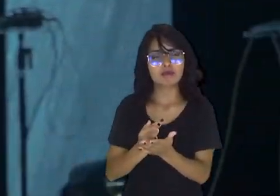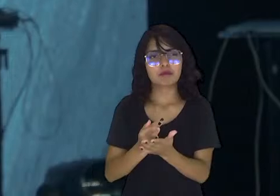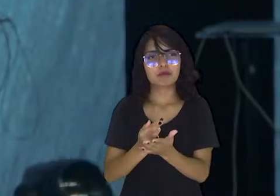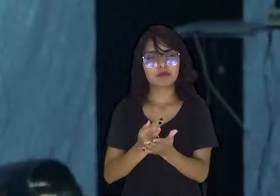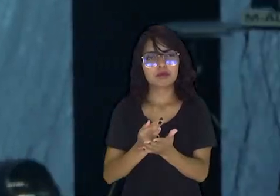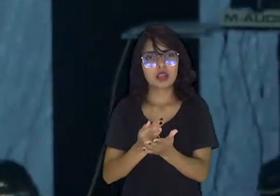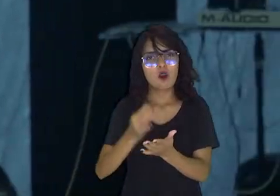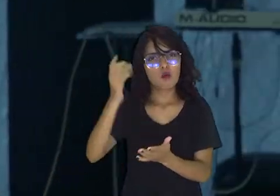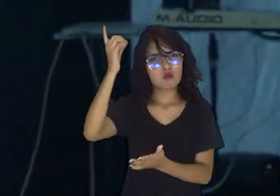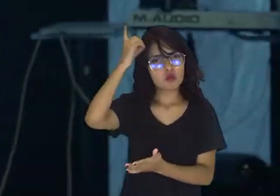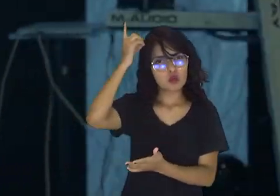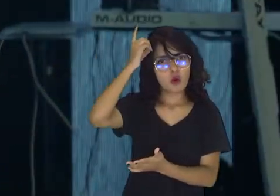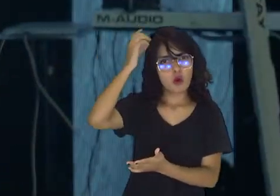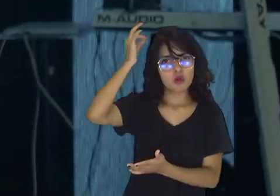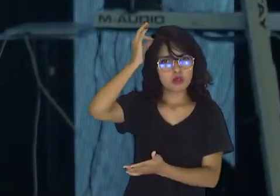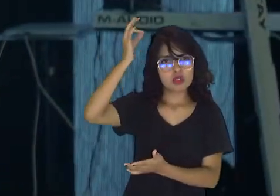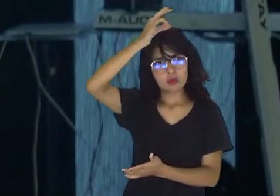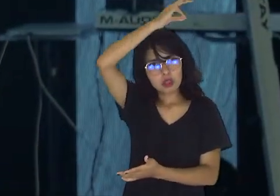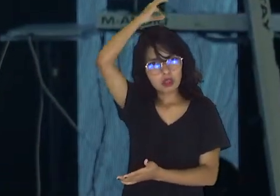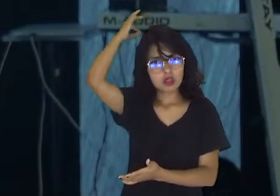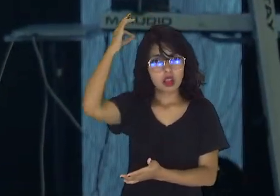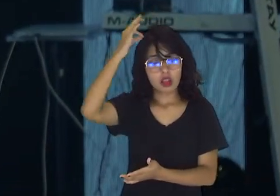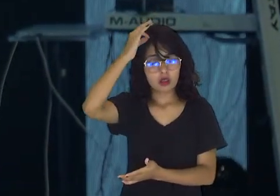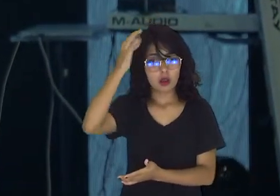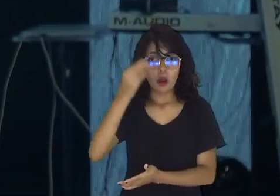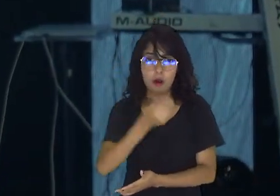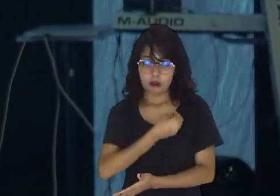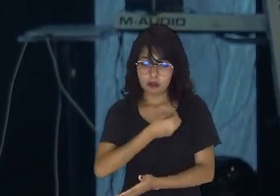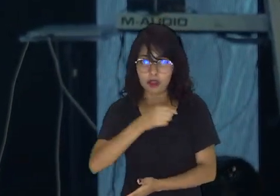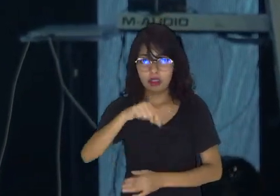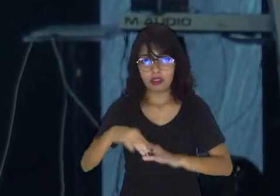para vivermos nessa terra e